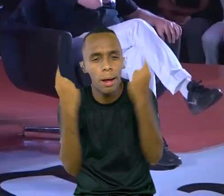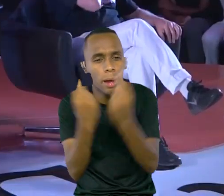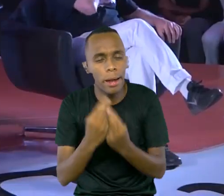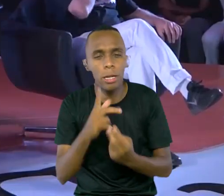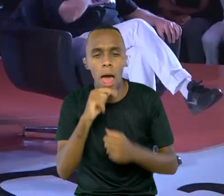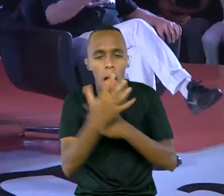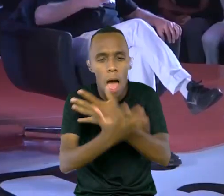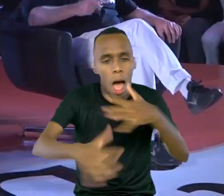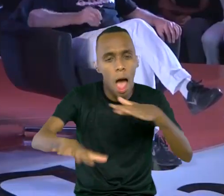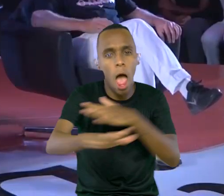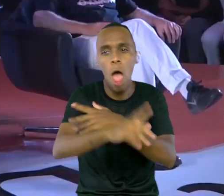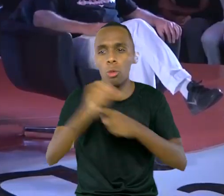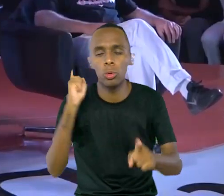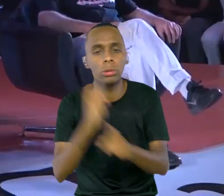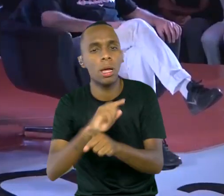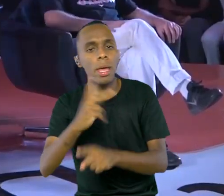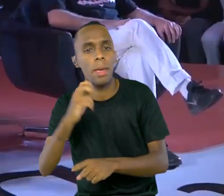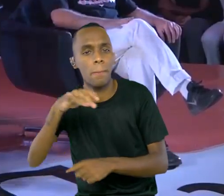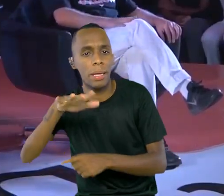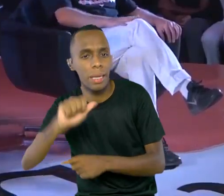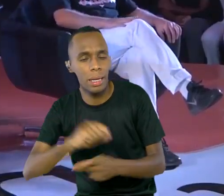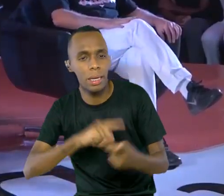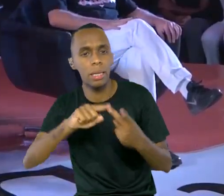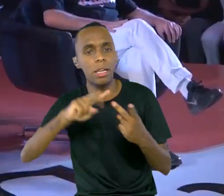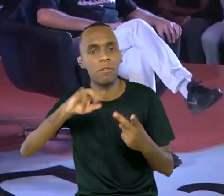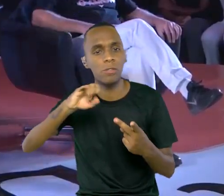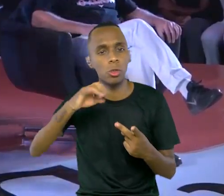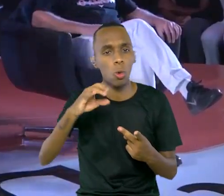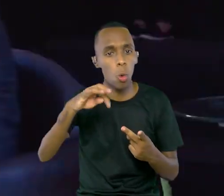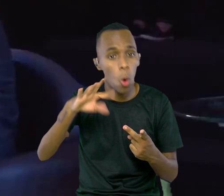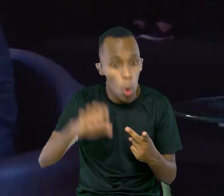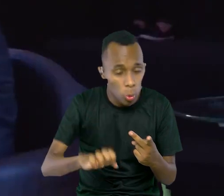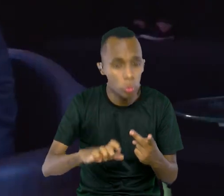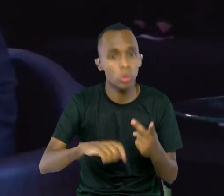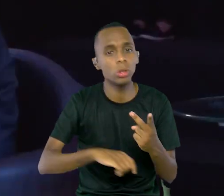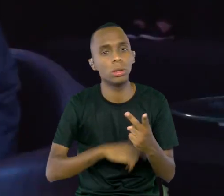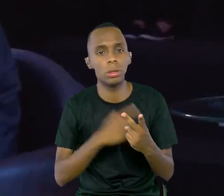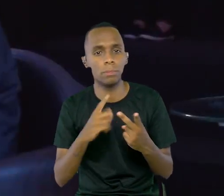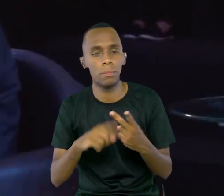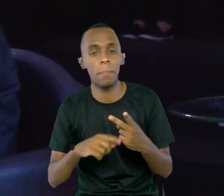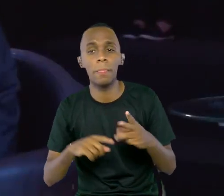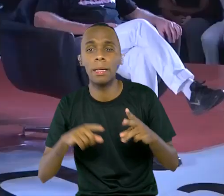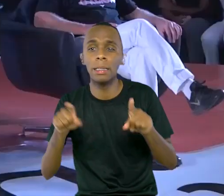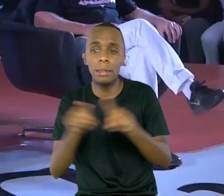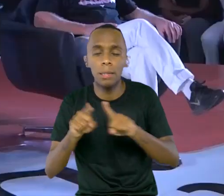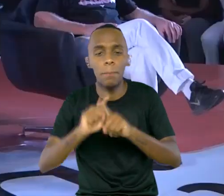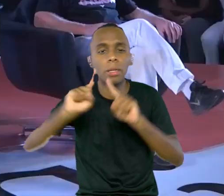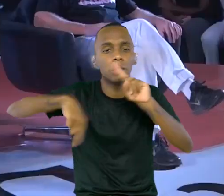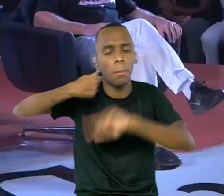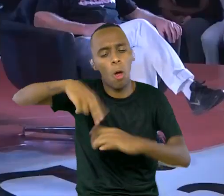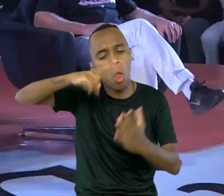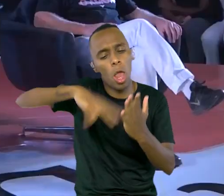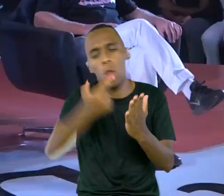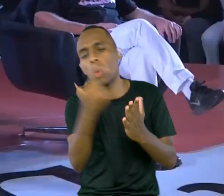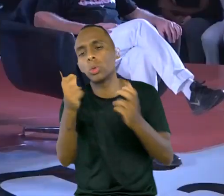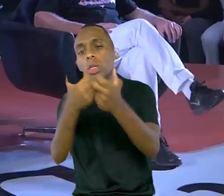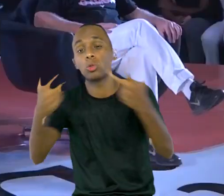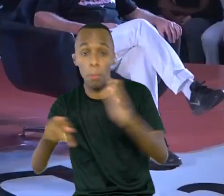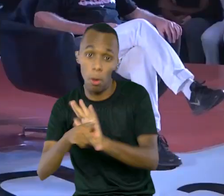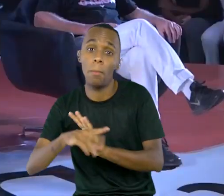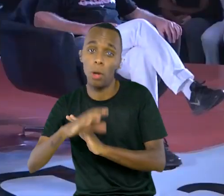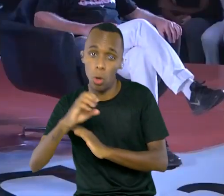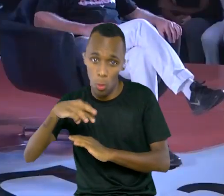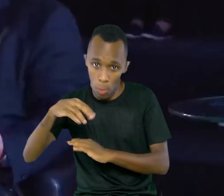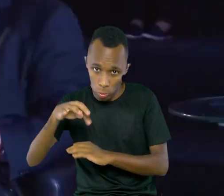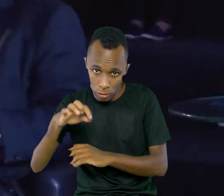águas claras, encontrar Emília, Visconde de Sabugosa. Depois eu fui lendo outras